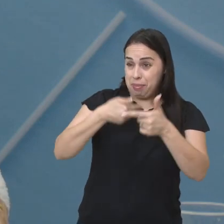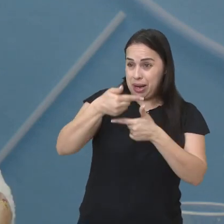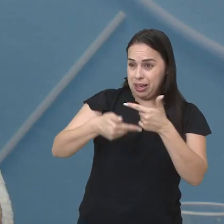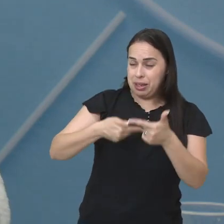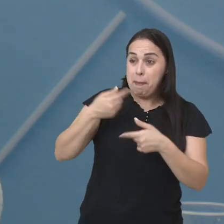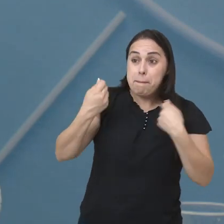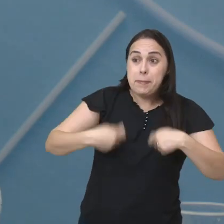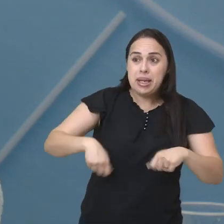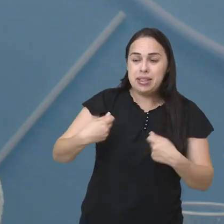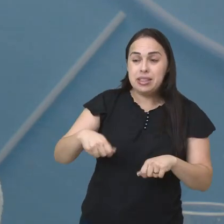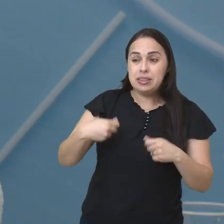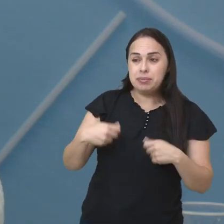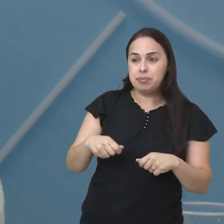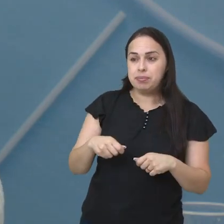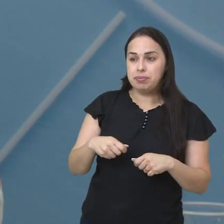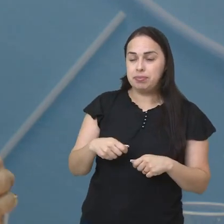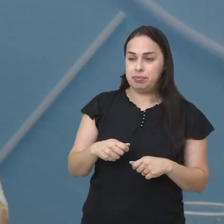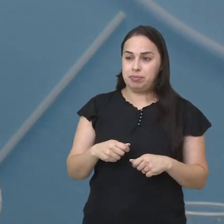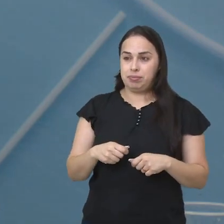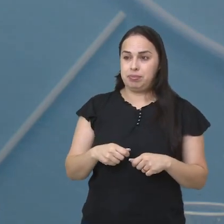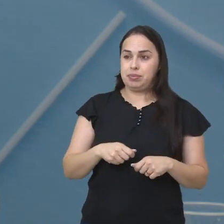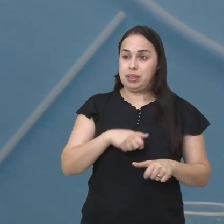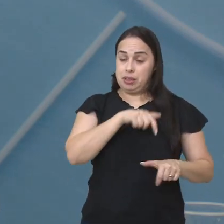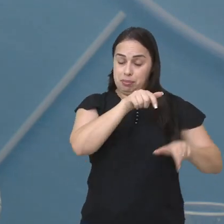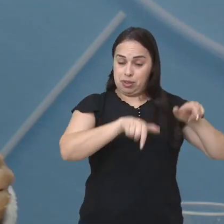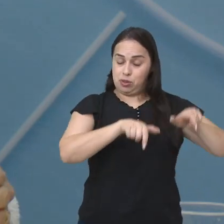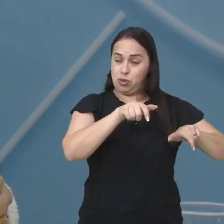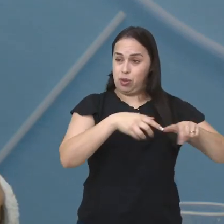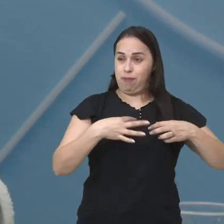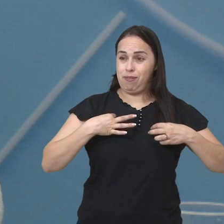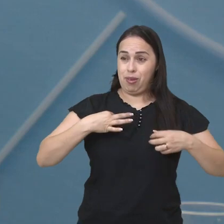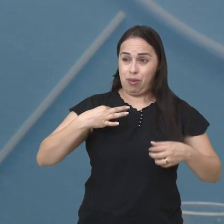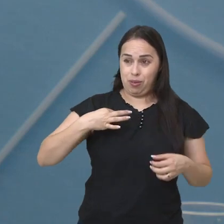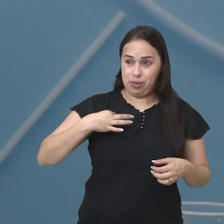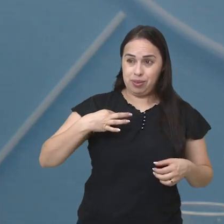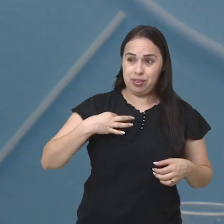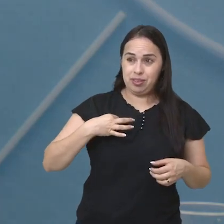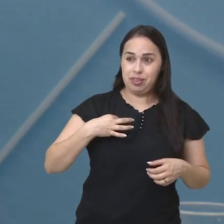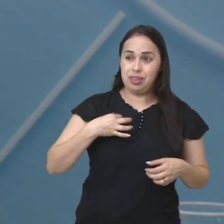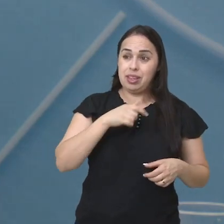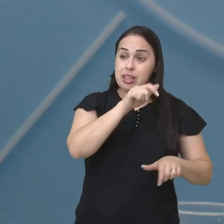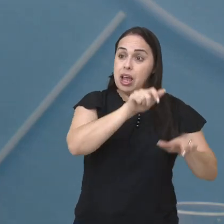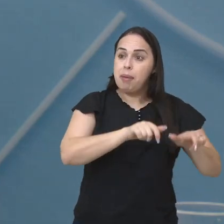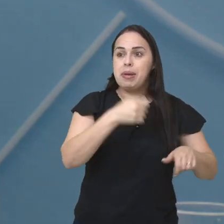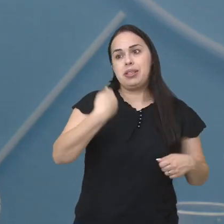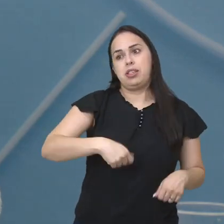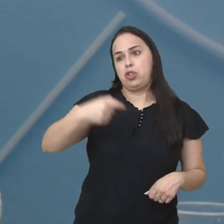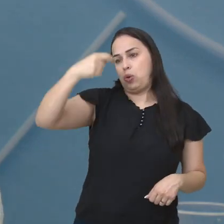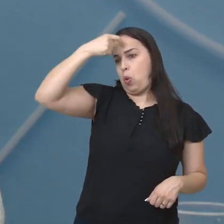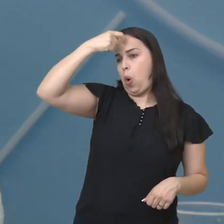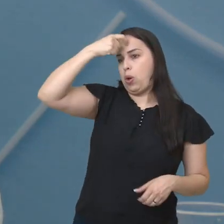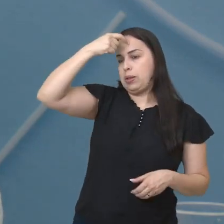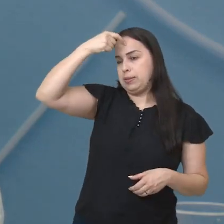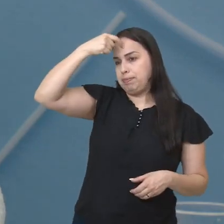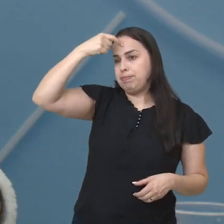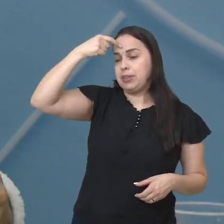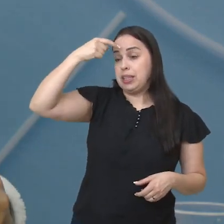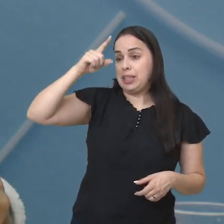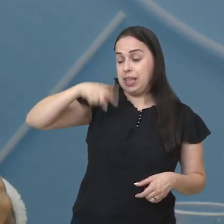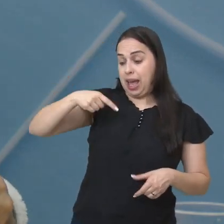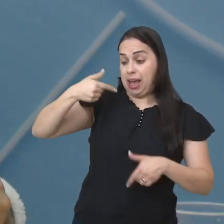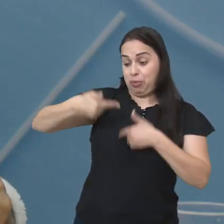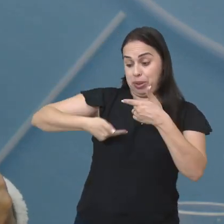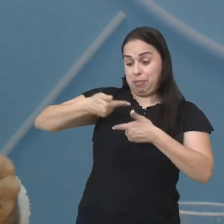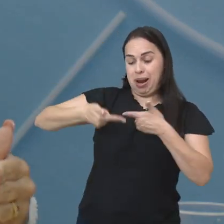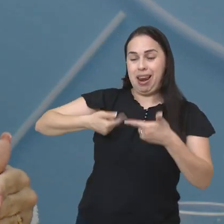elas precisam dos voluntários e essas pessoas elas precisam ter a conscientização de que esse trabalho é de